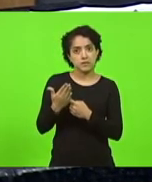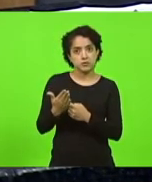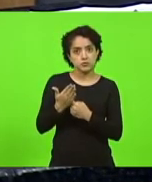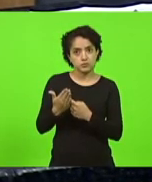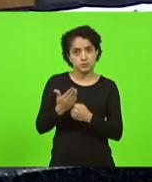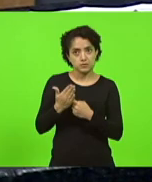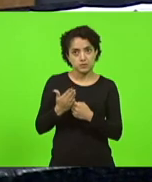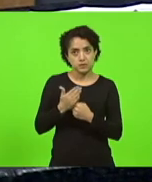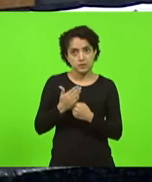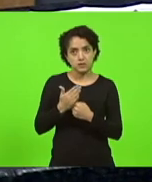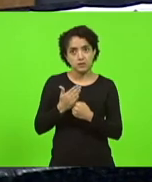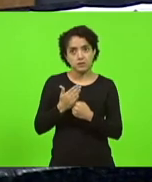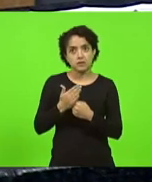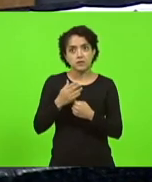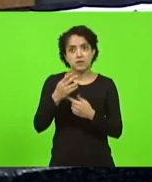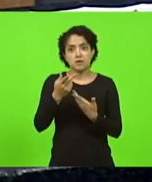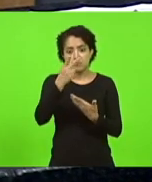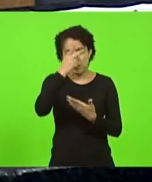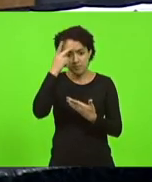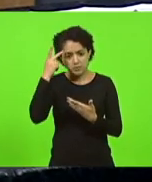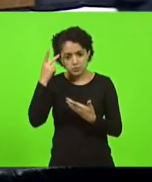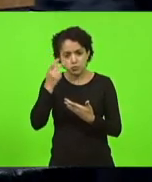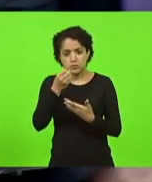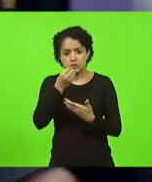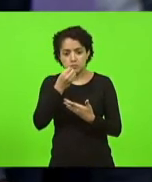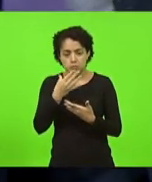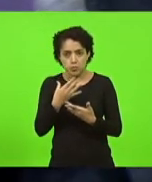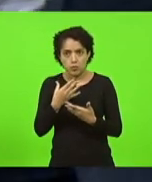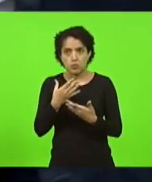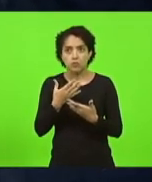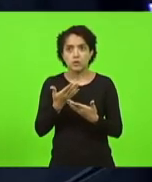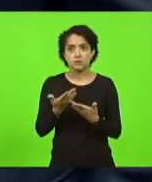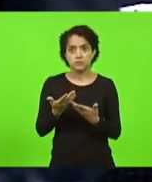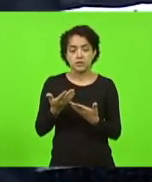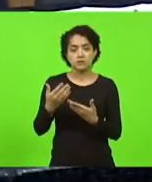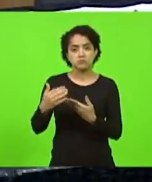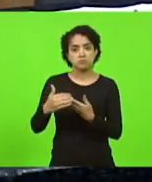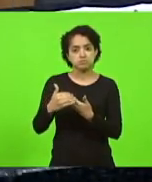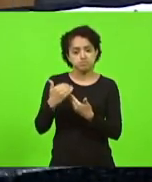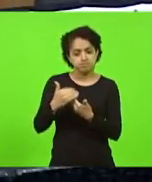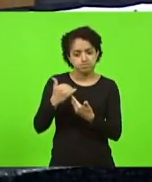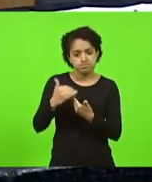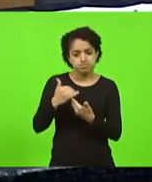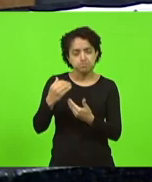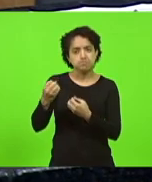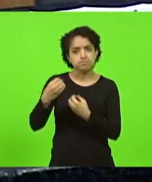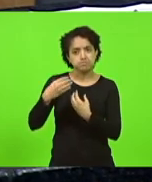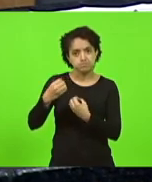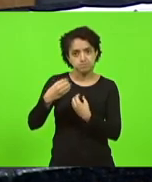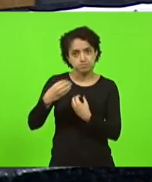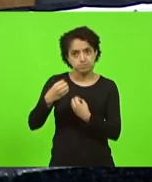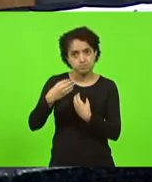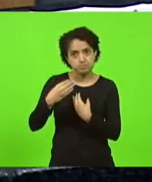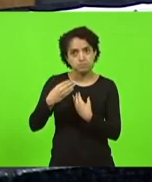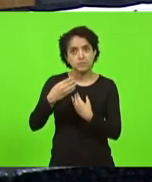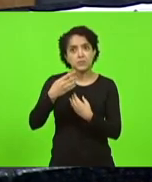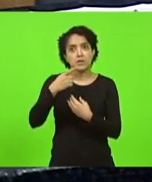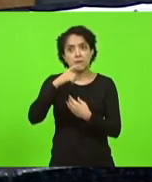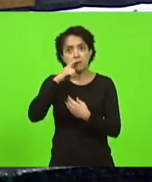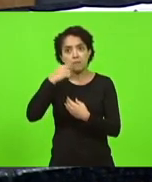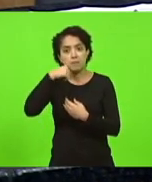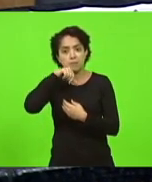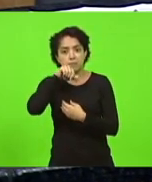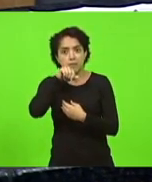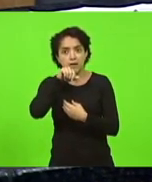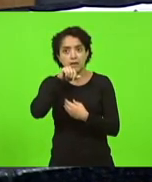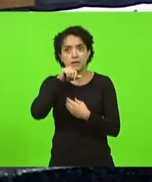como uma pessoa do bem e muito bem formada, os responsáveis pela minha identidade foram os meus pais, que